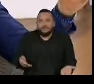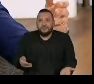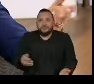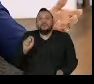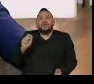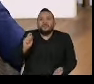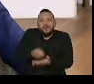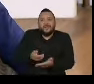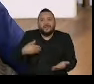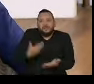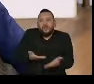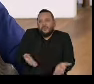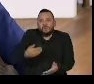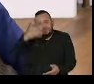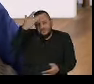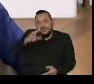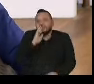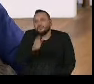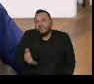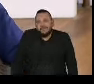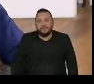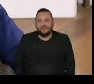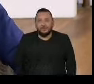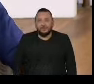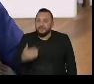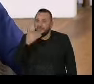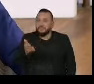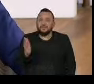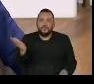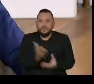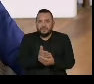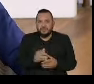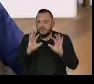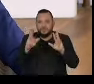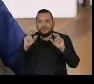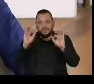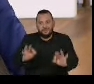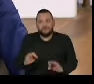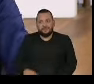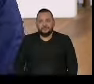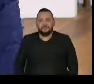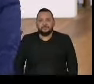o que eu paguei até hoje. Imagina se eu vou te responder isso. É só pedir isso num processo, para mim tá